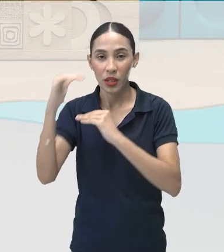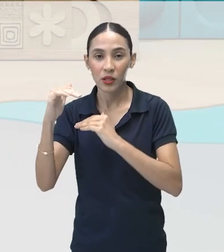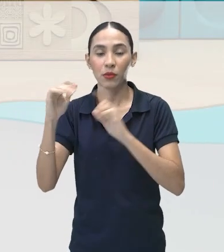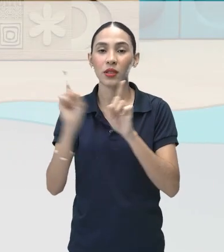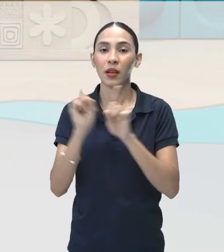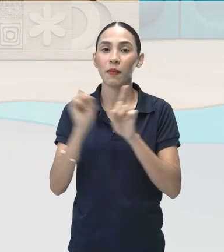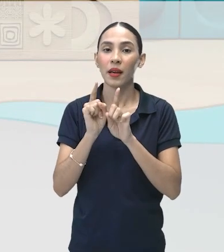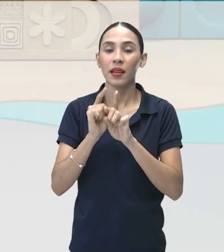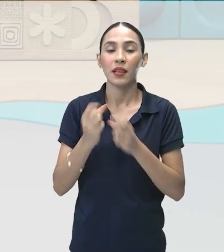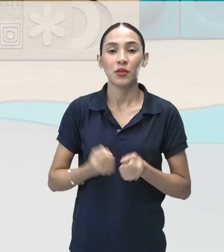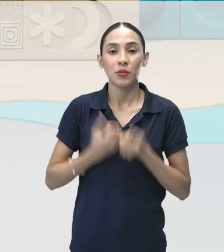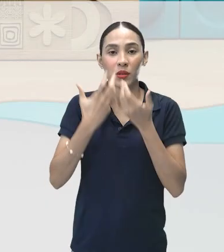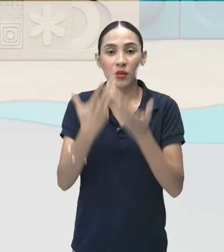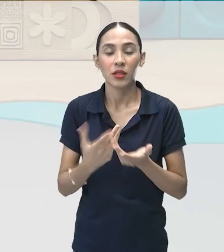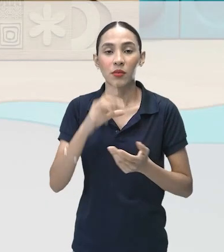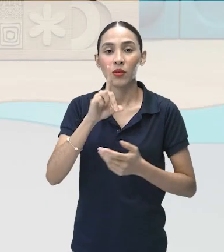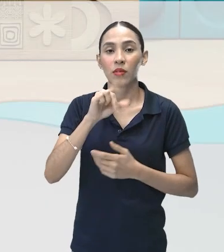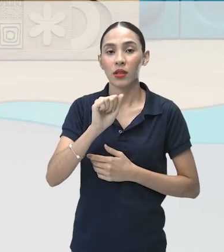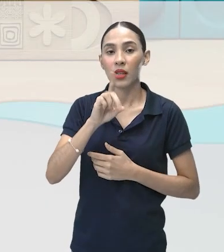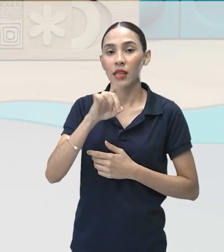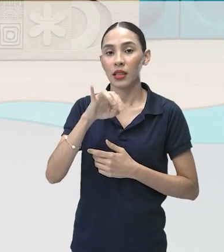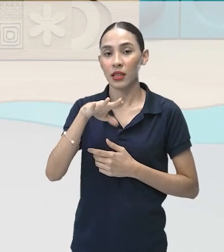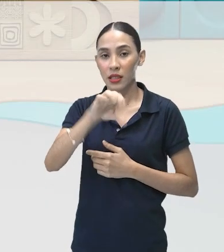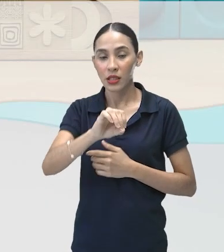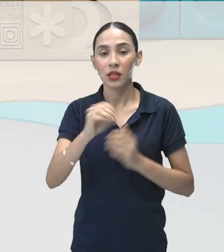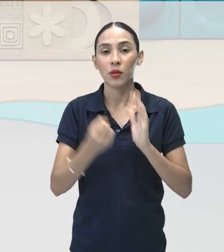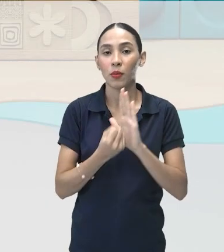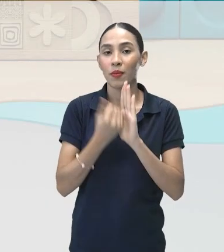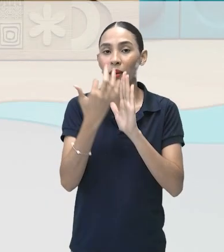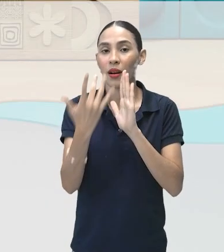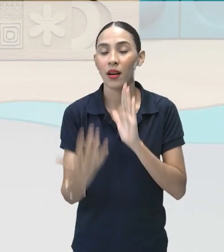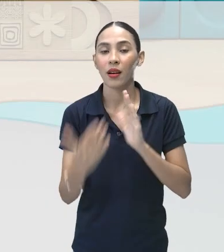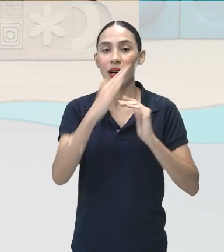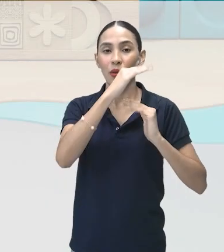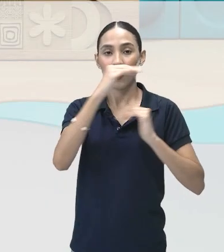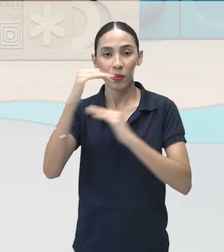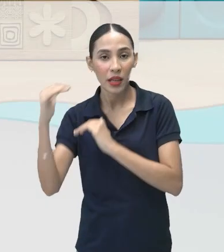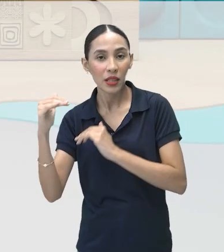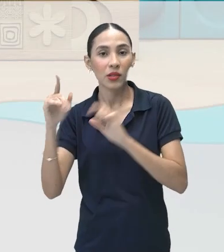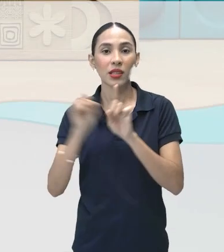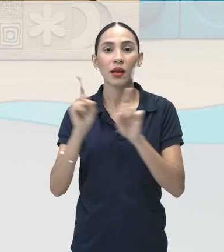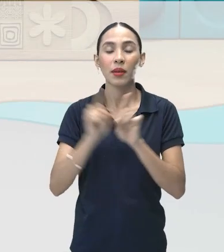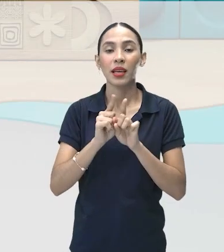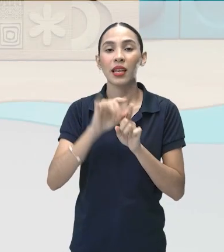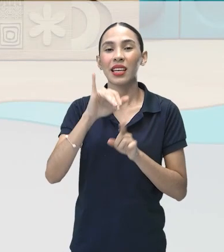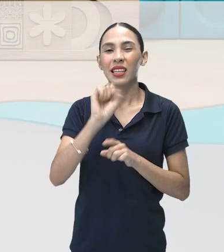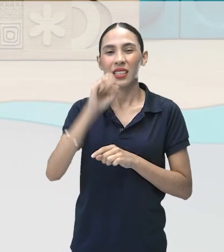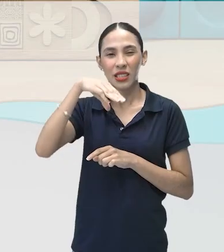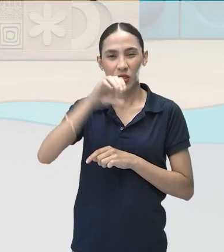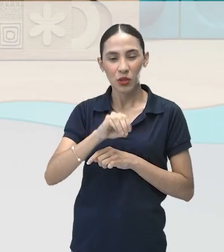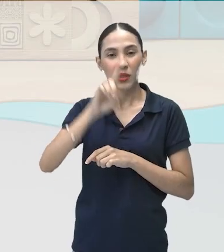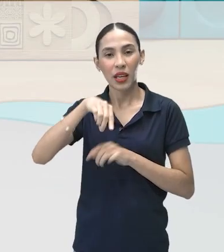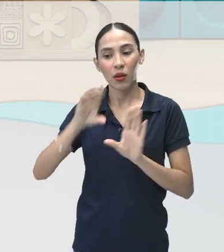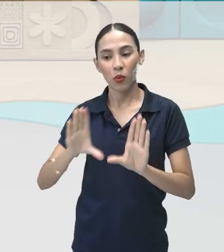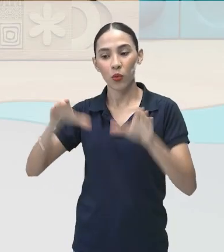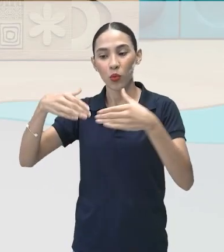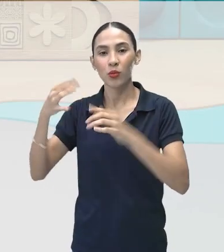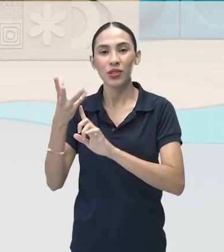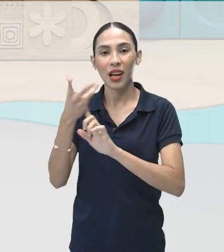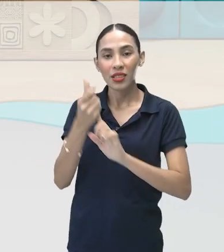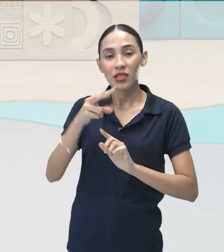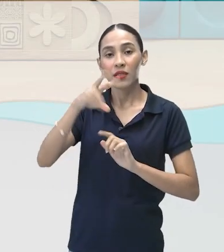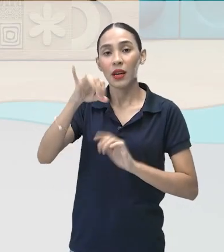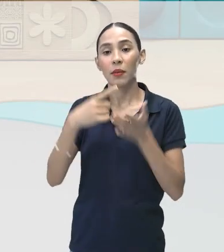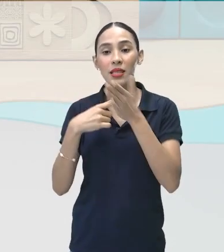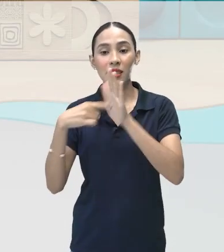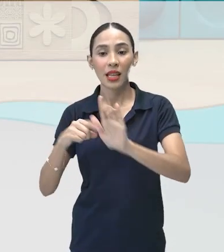são o impressionismo, dadaísmo, expressionismo, cubismo, que são os ismos, né, que são as vanguardas, e eles